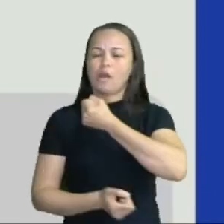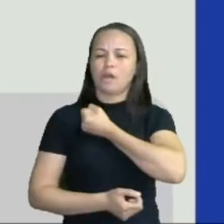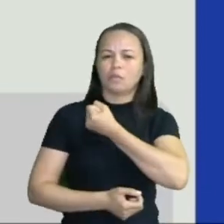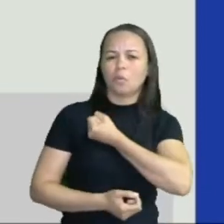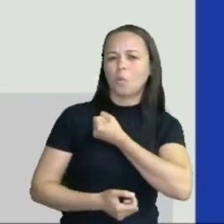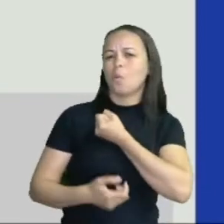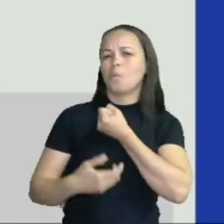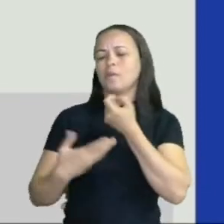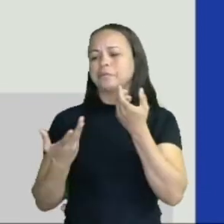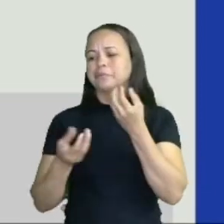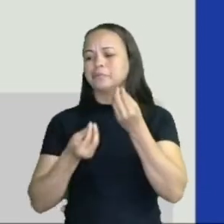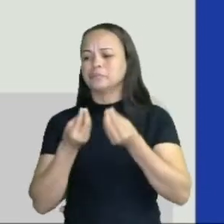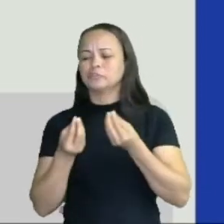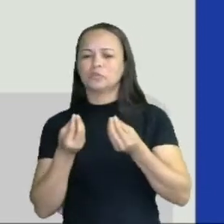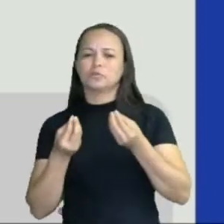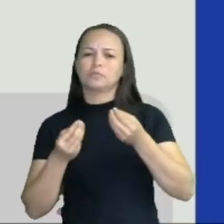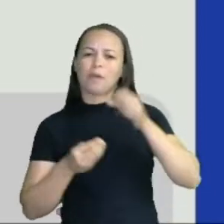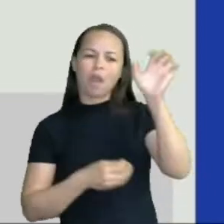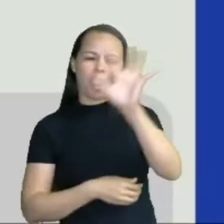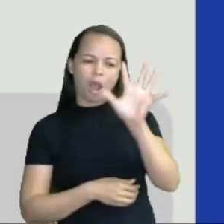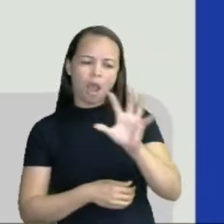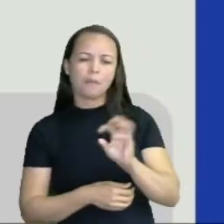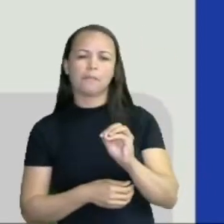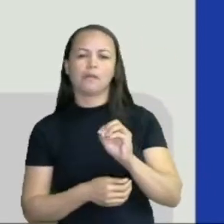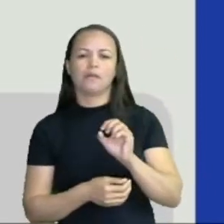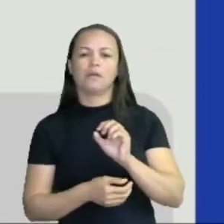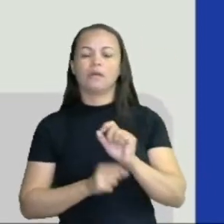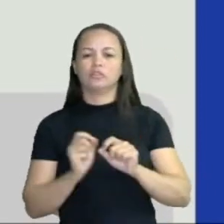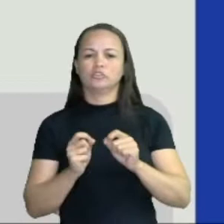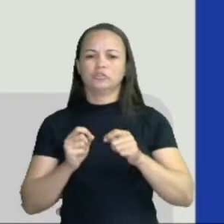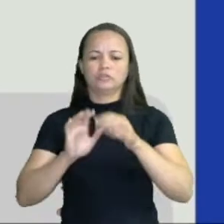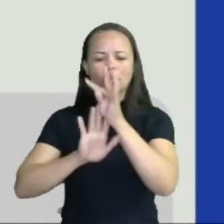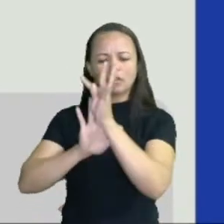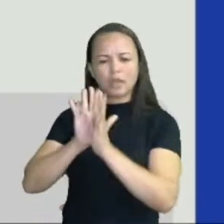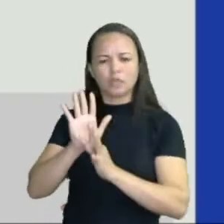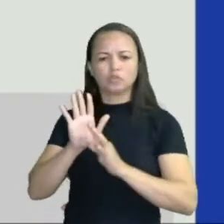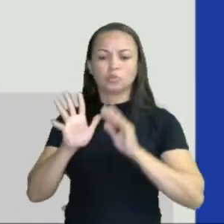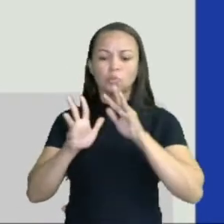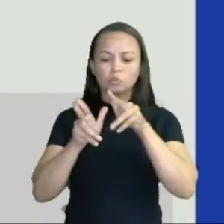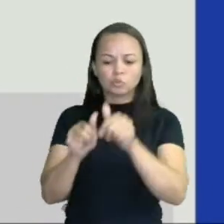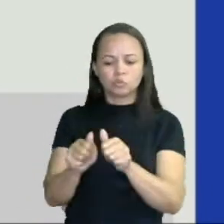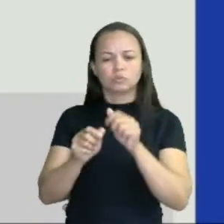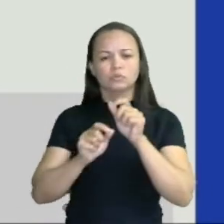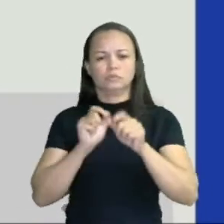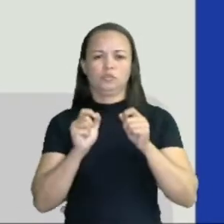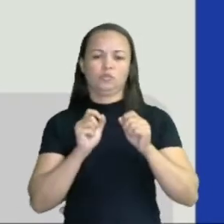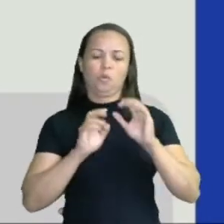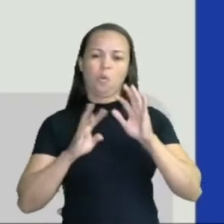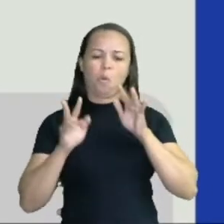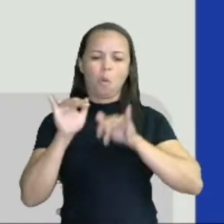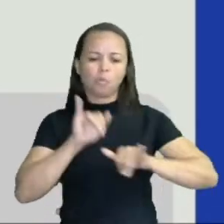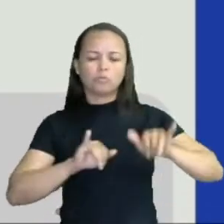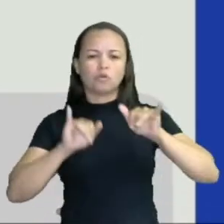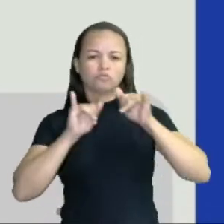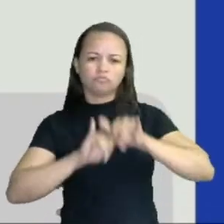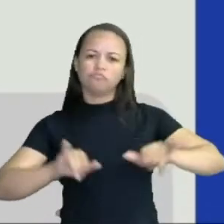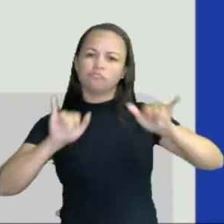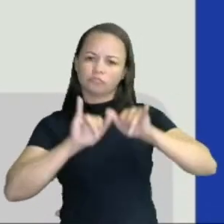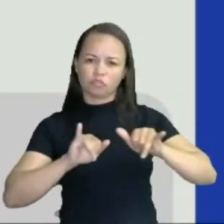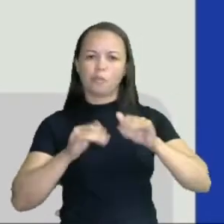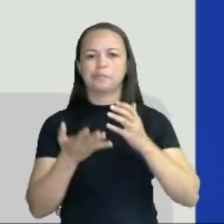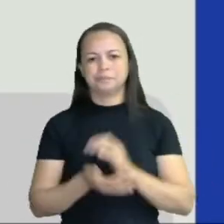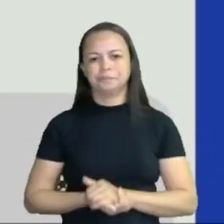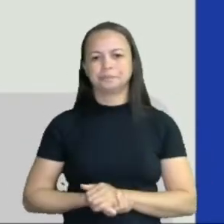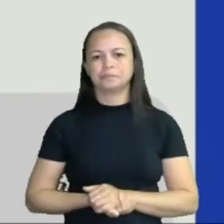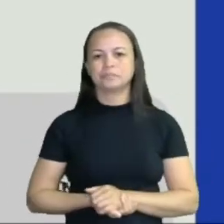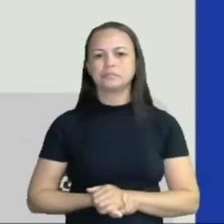encontra, no caso, mapas, textos, tudo isso nos traz aí uma informação. Então,